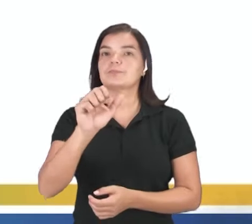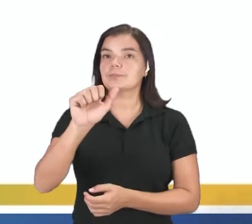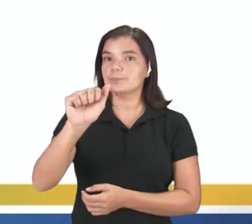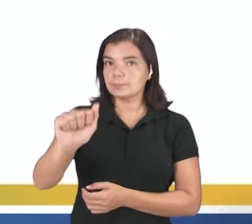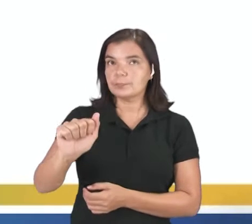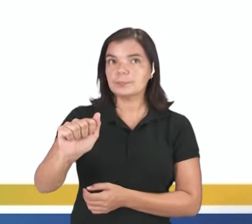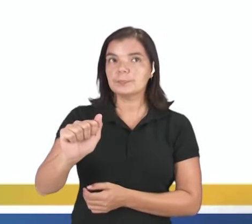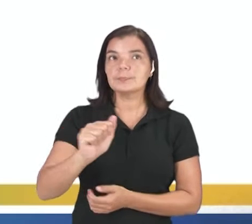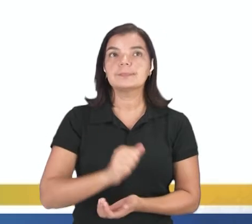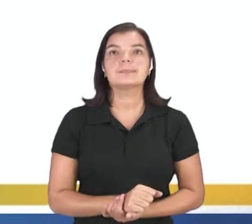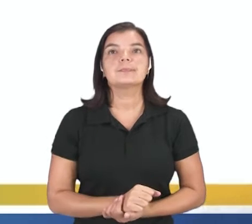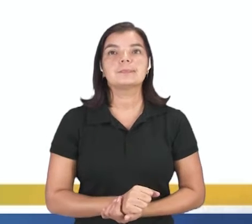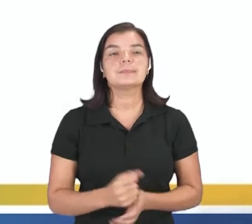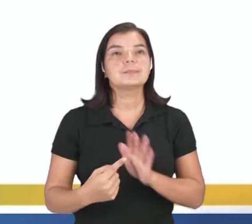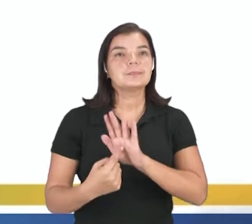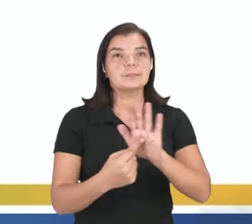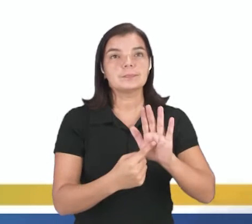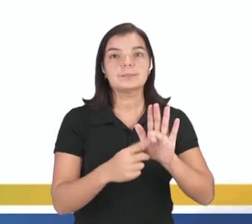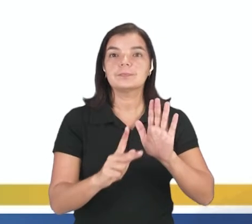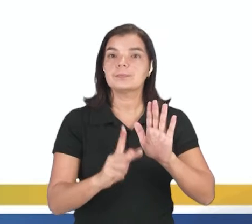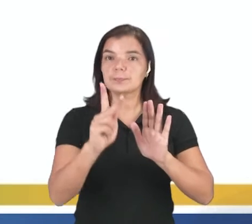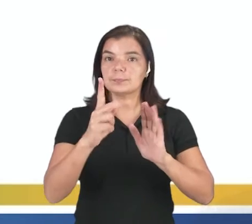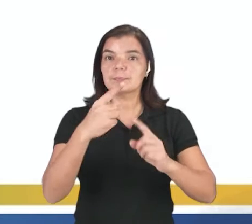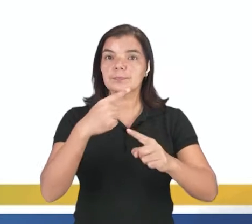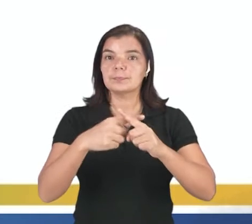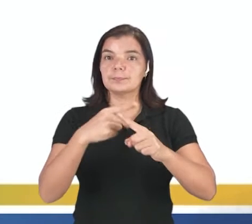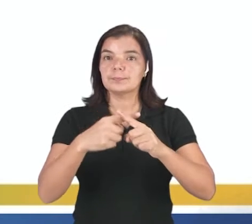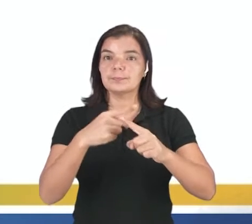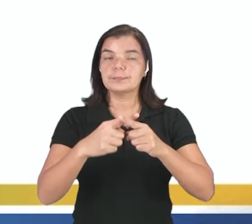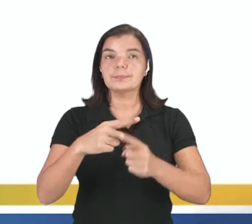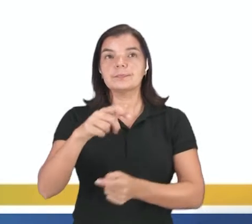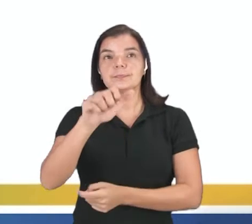por A, que indica K